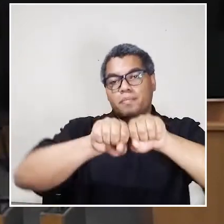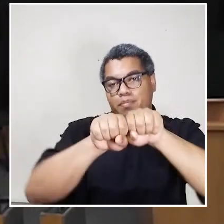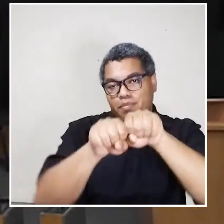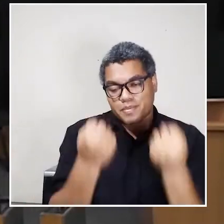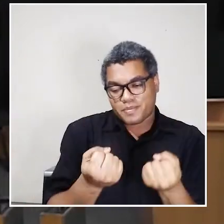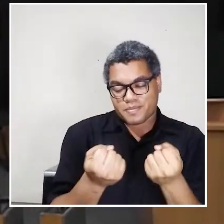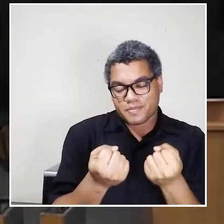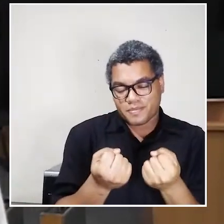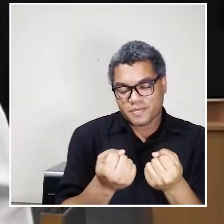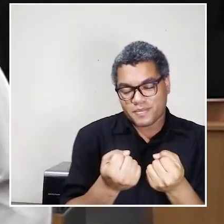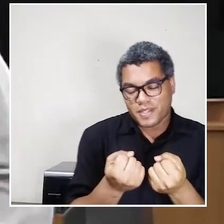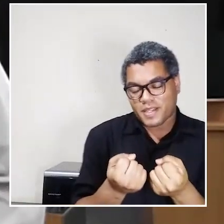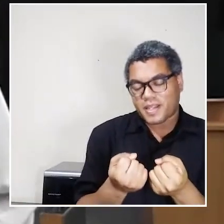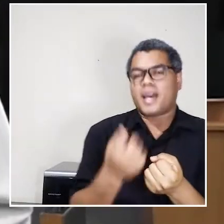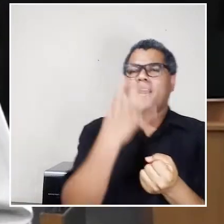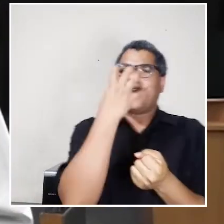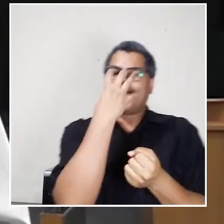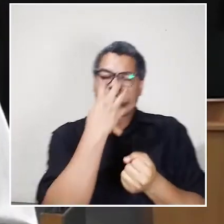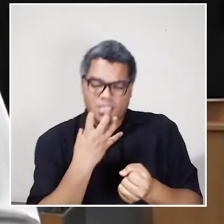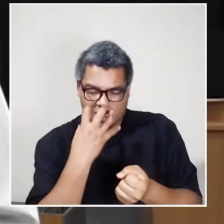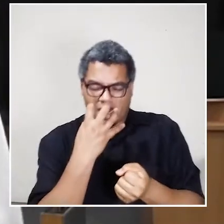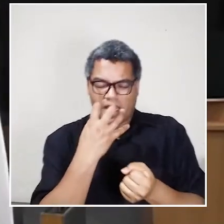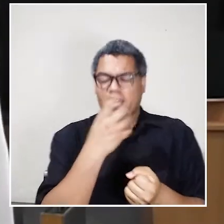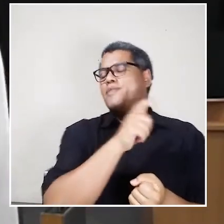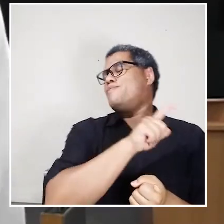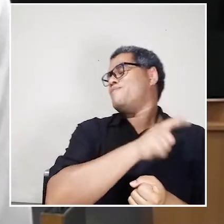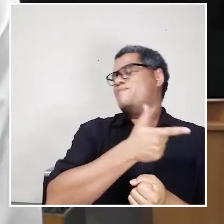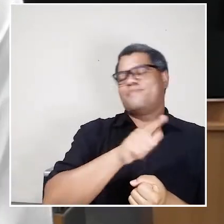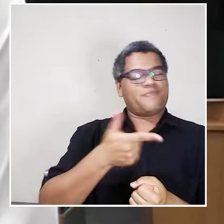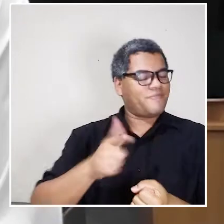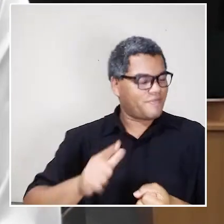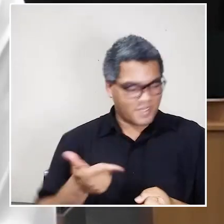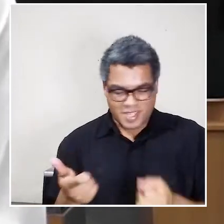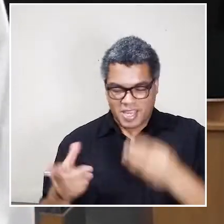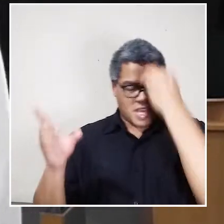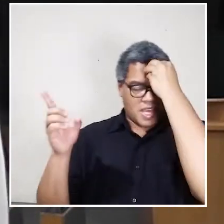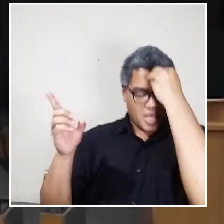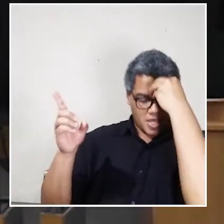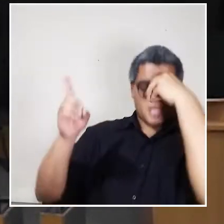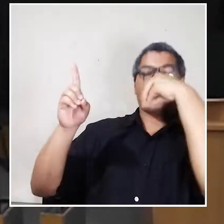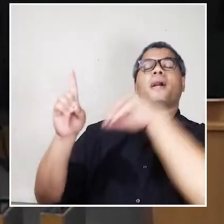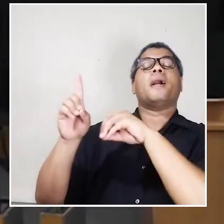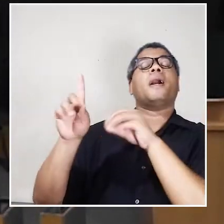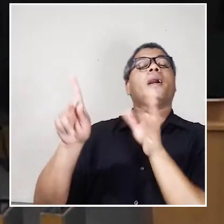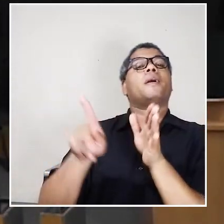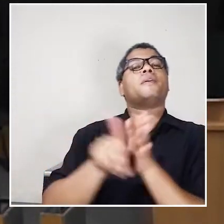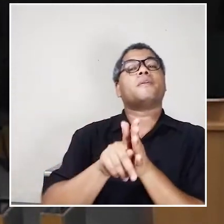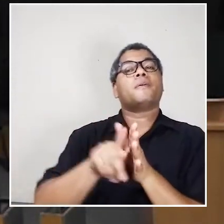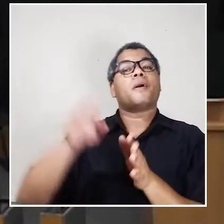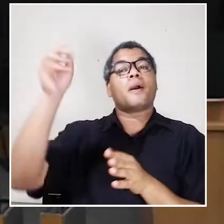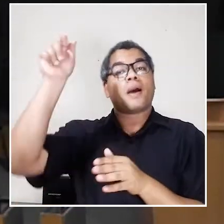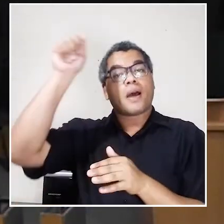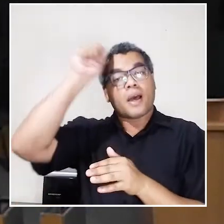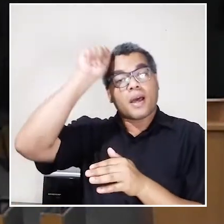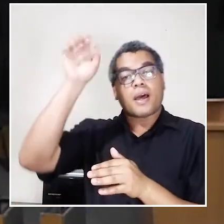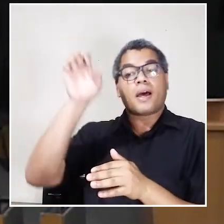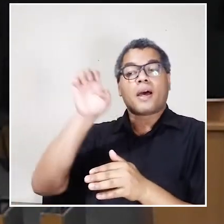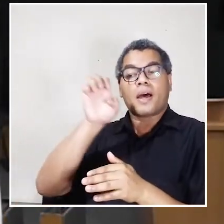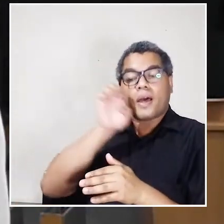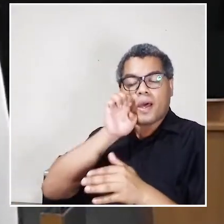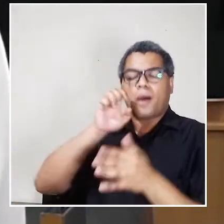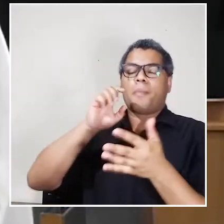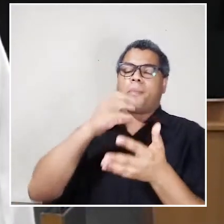não levou a cabo o propósito do Senhor. A rebelião de nossos primeiros pais lá no Éden